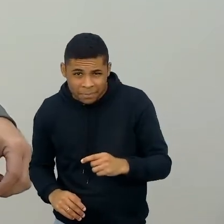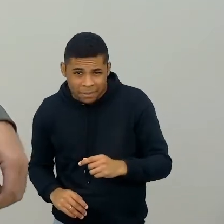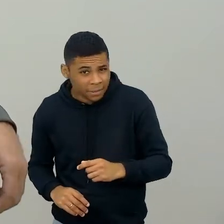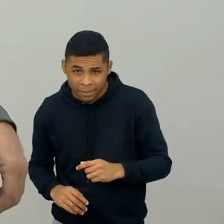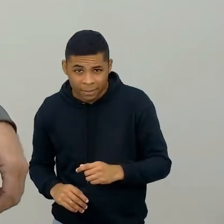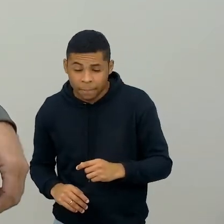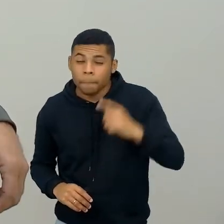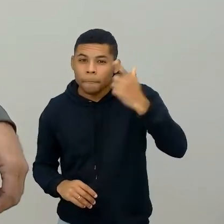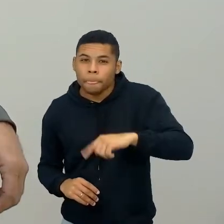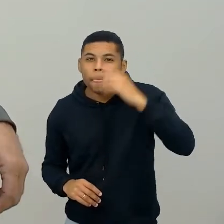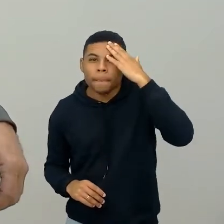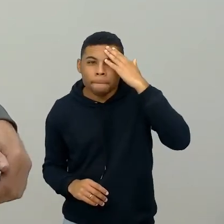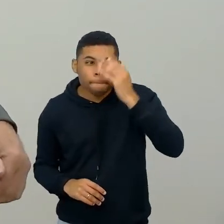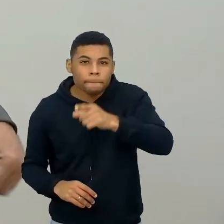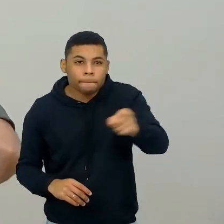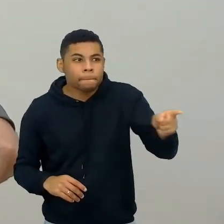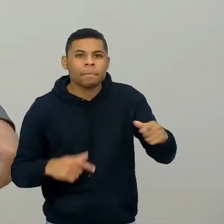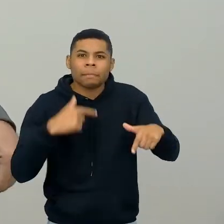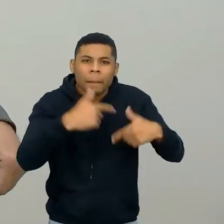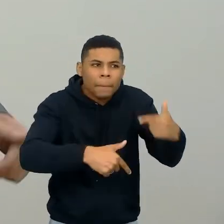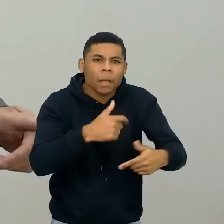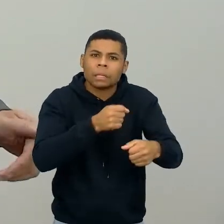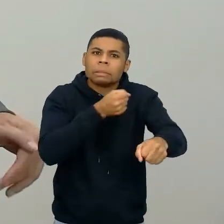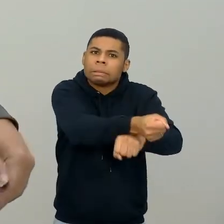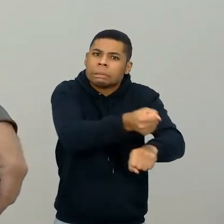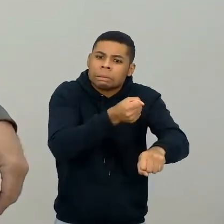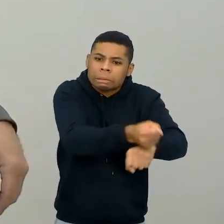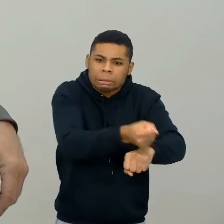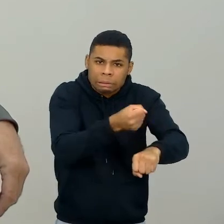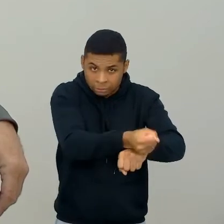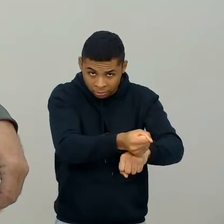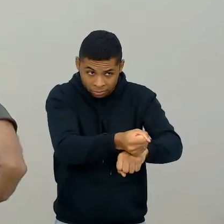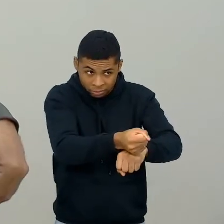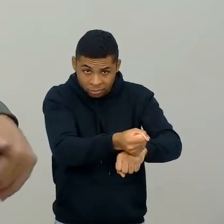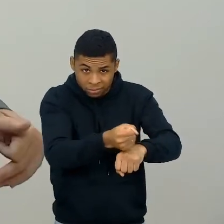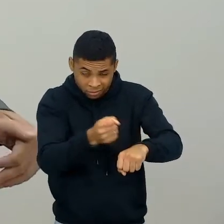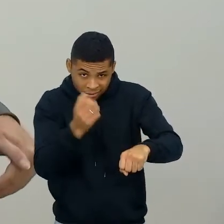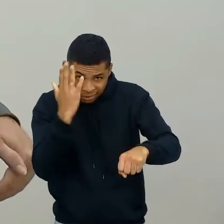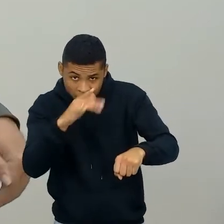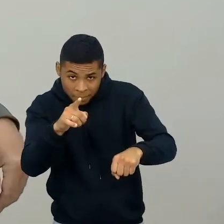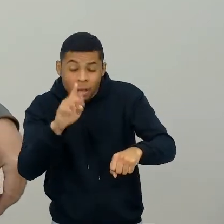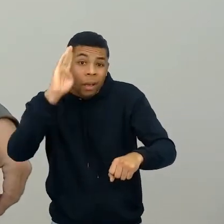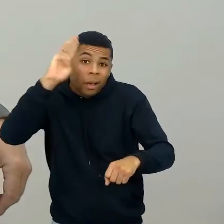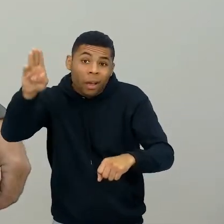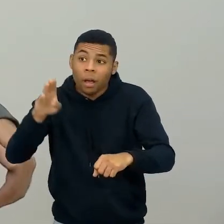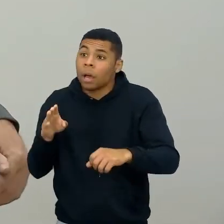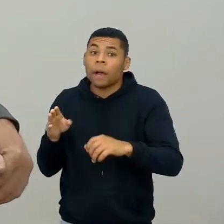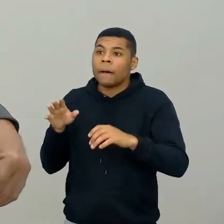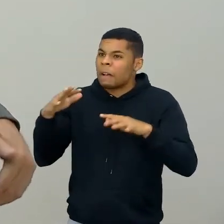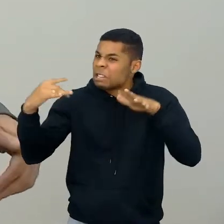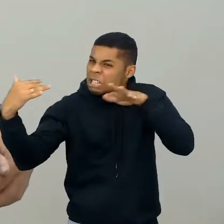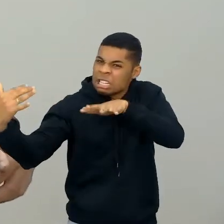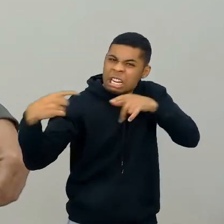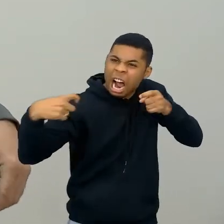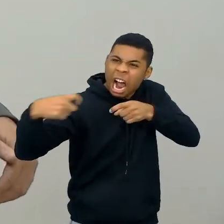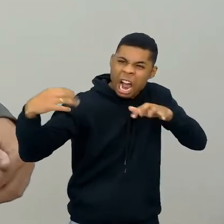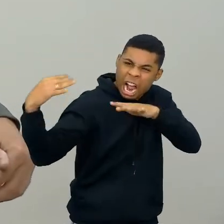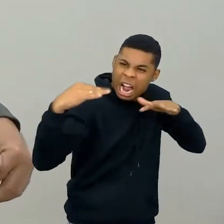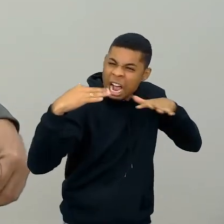quê? Porque a noção de pessoa que os gregos tinham na antiguidade não é a mesma que nós temos